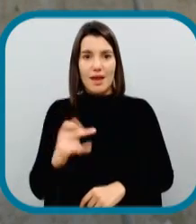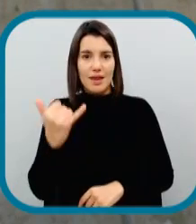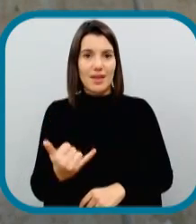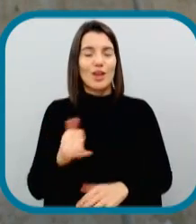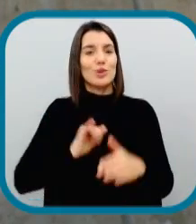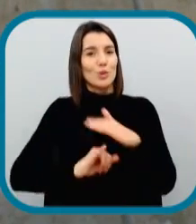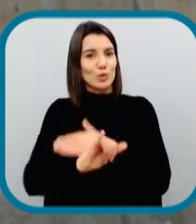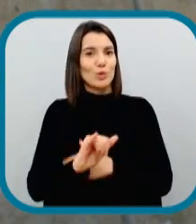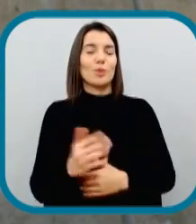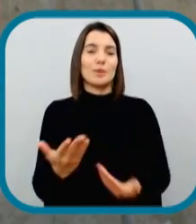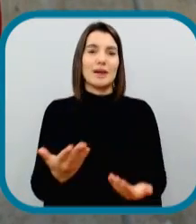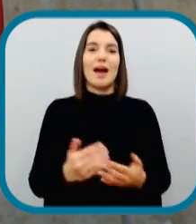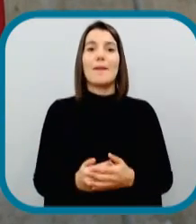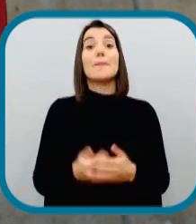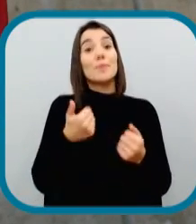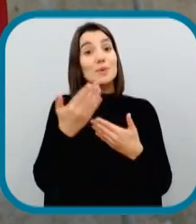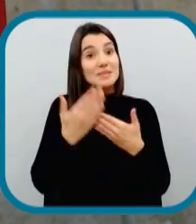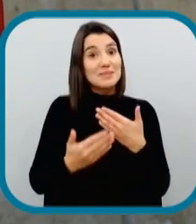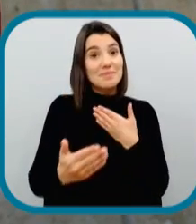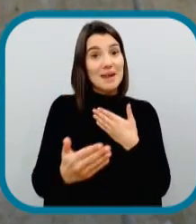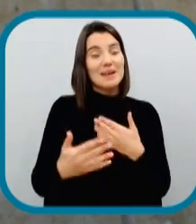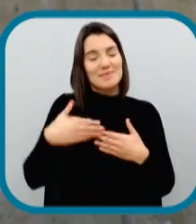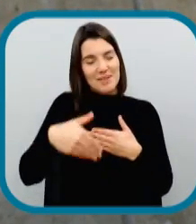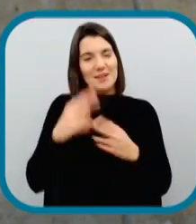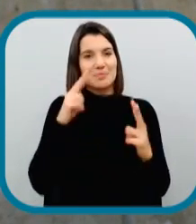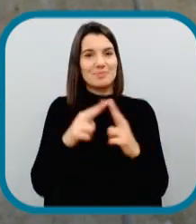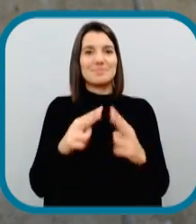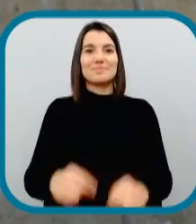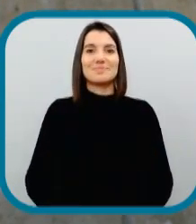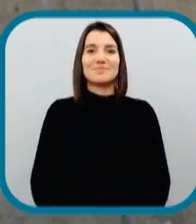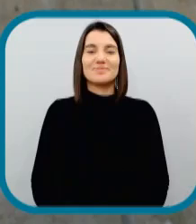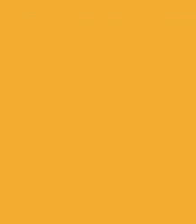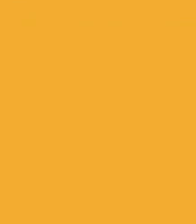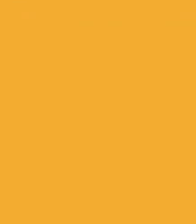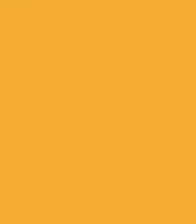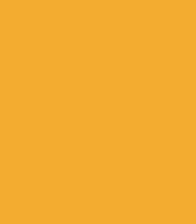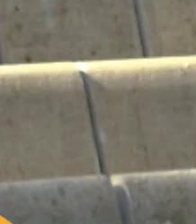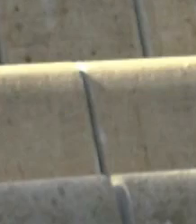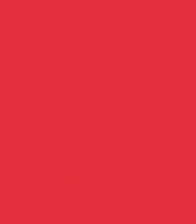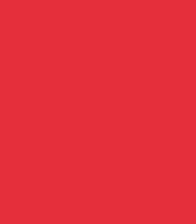RTP Play ou no YouTube em E2ESCS. Tenham uma boa semana, até breve.